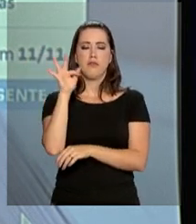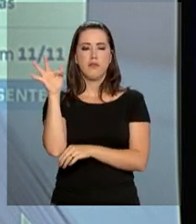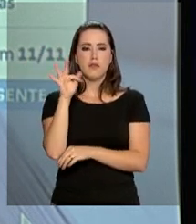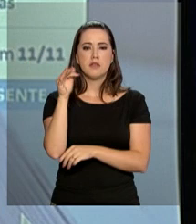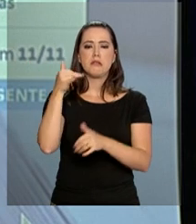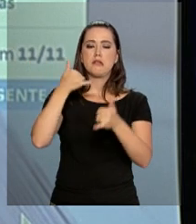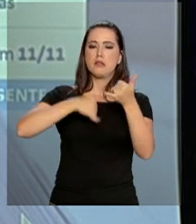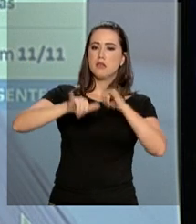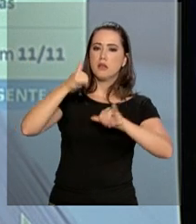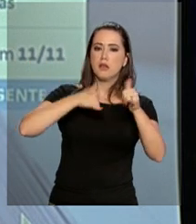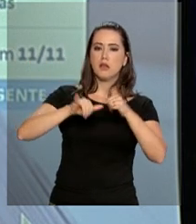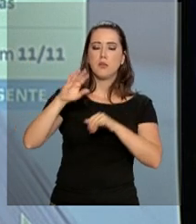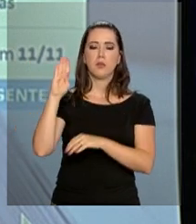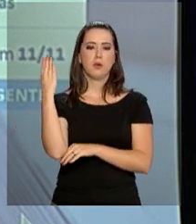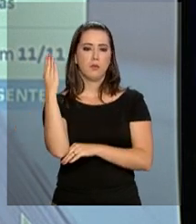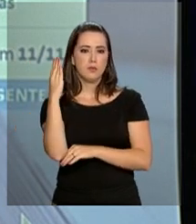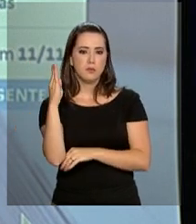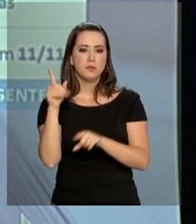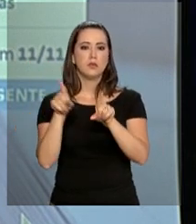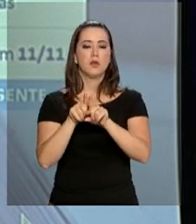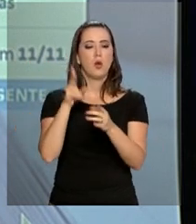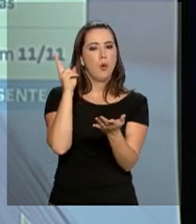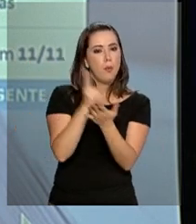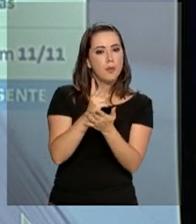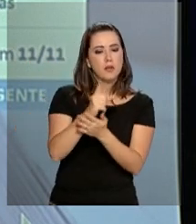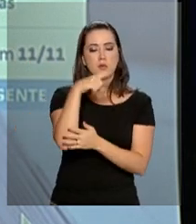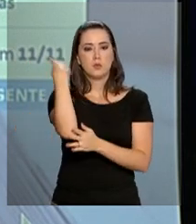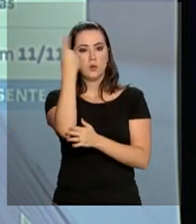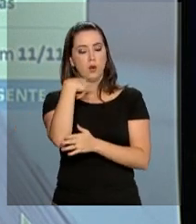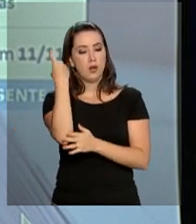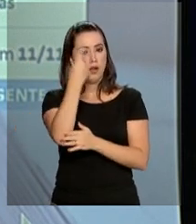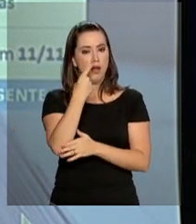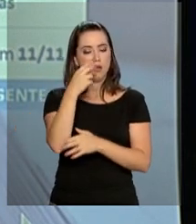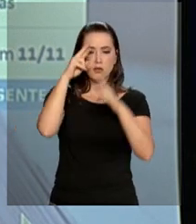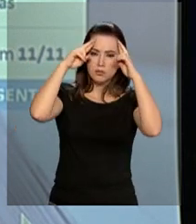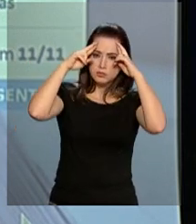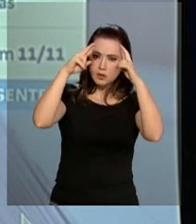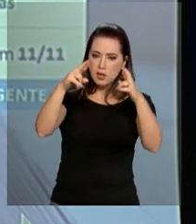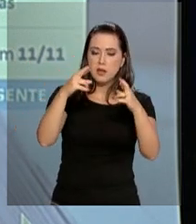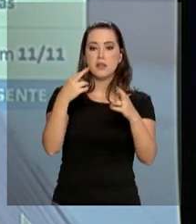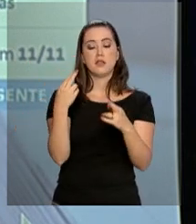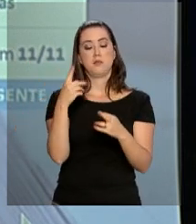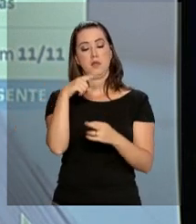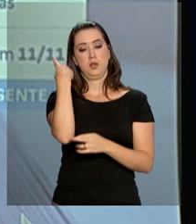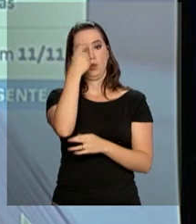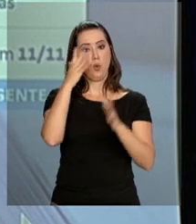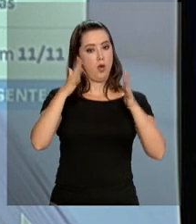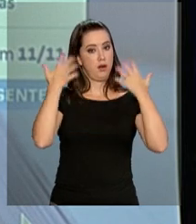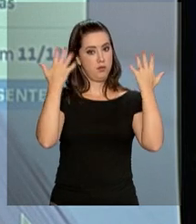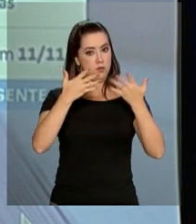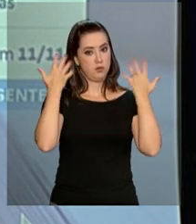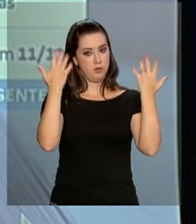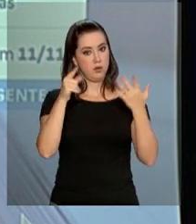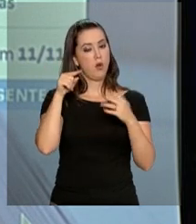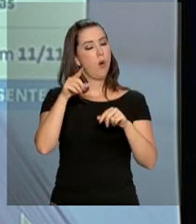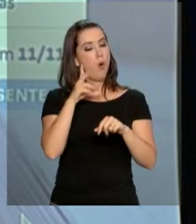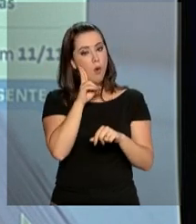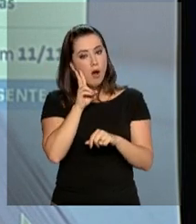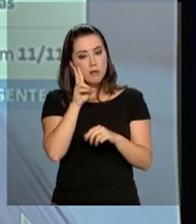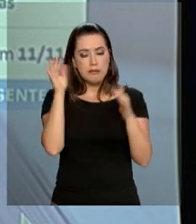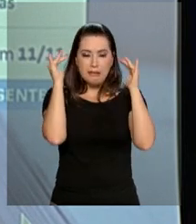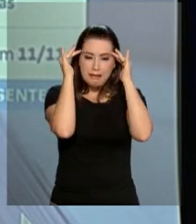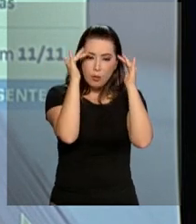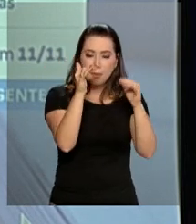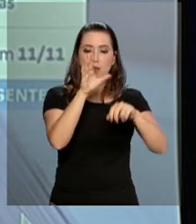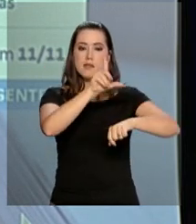biologia não é os mesmos horários respeitando o horário de verão com referência ao horário de brasília